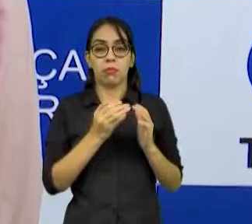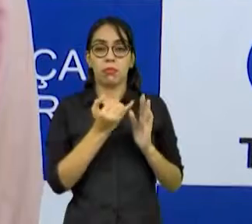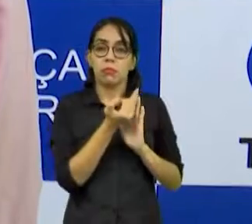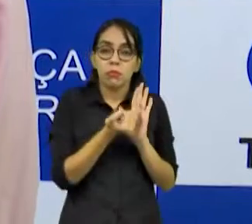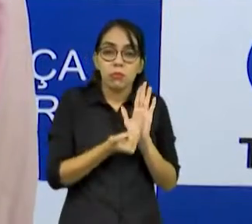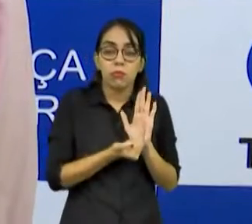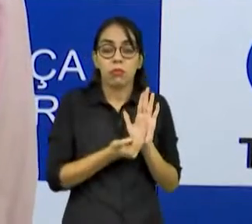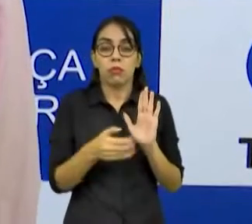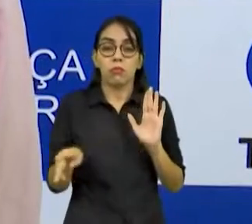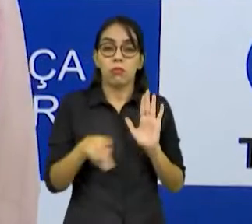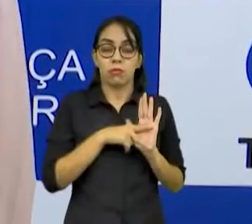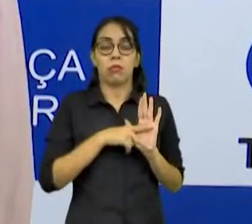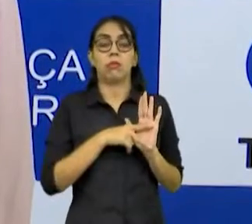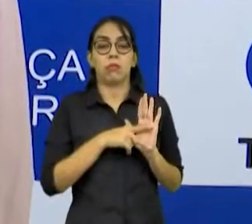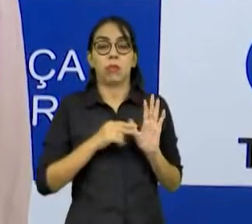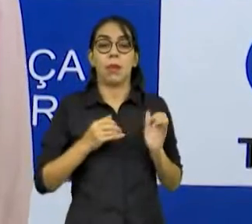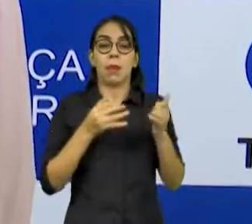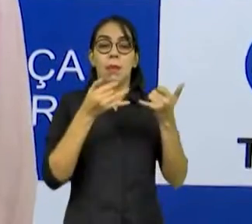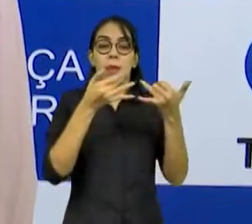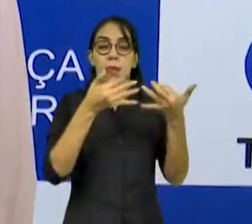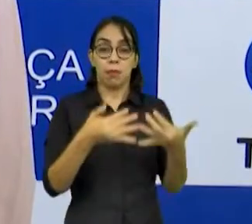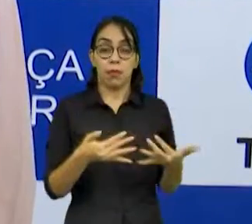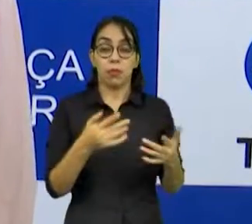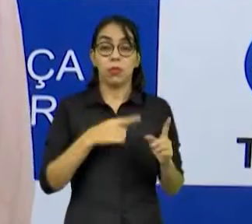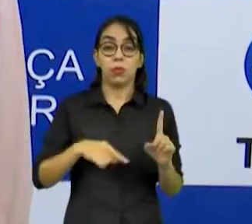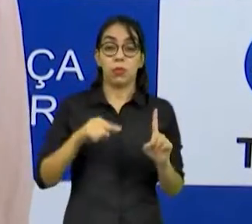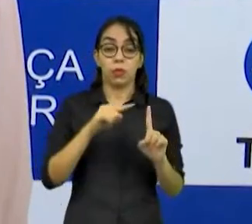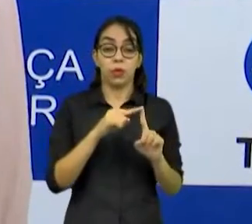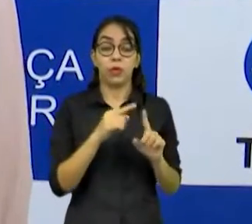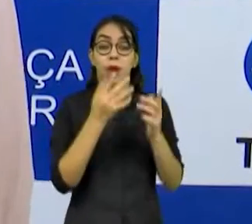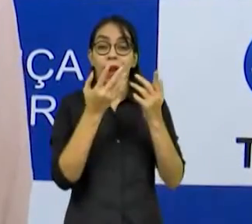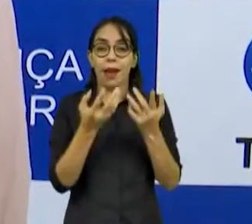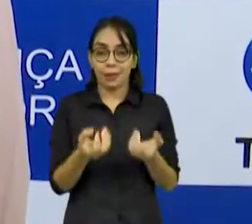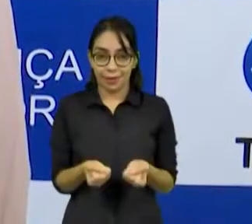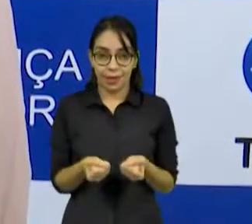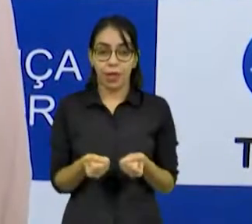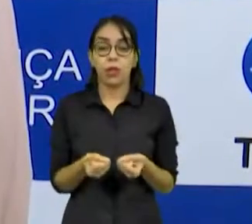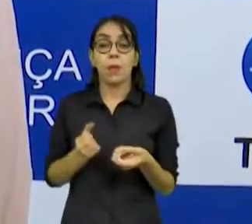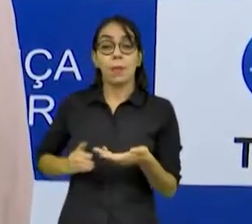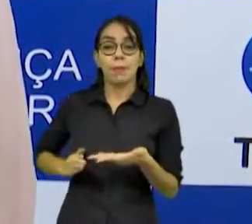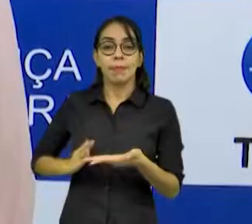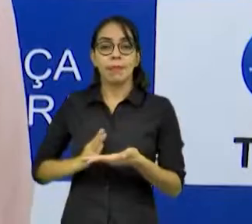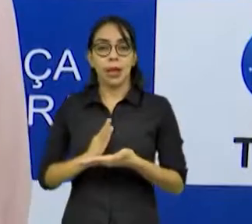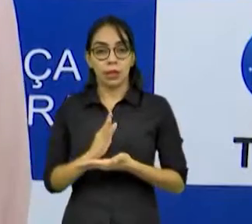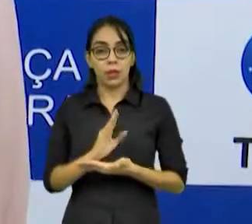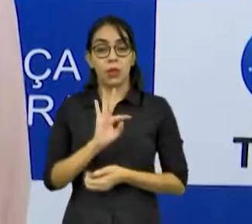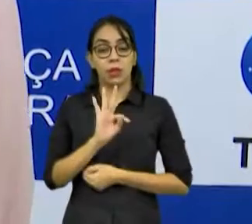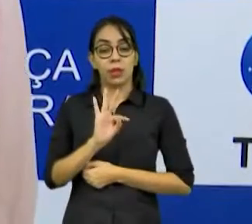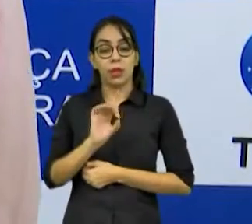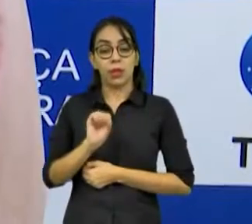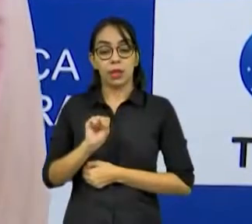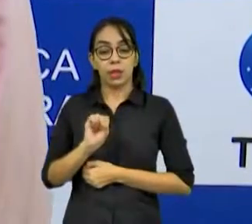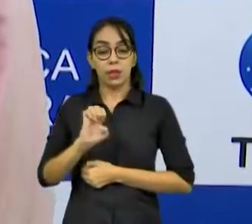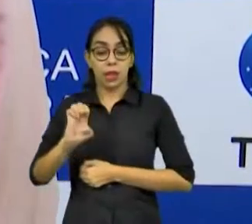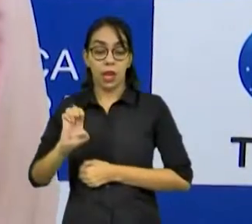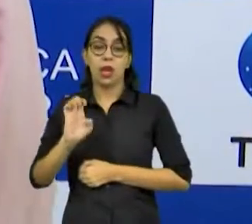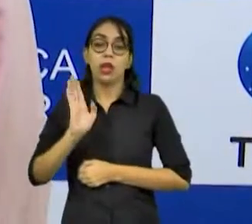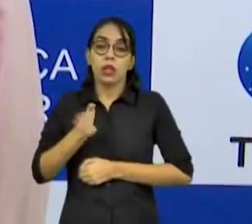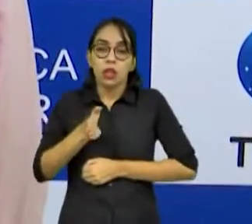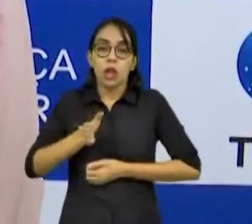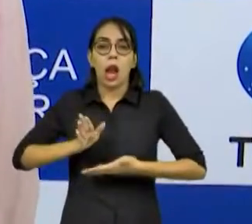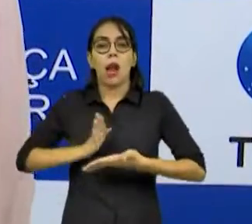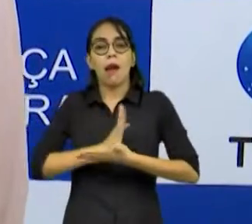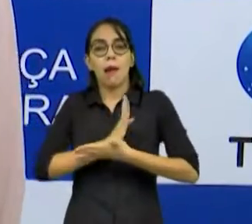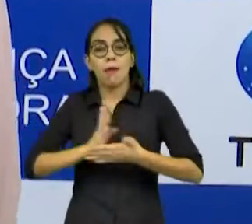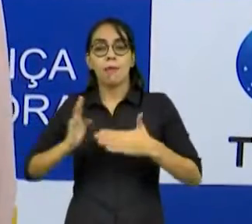própria lei, e a partir do momento em que ela tem o registro deferido lá no TSE, já existem algumas empresas com esse registro deferido,